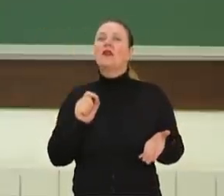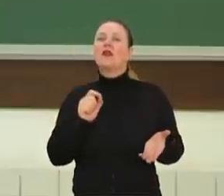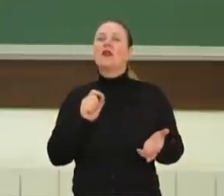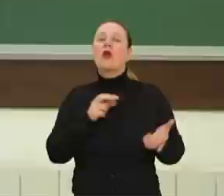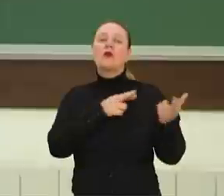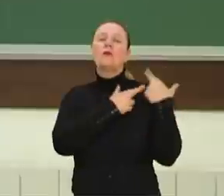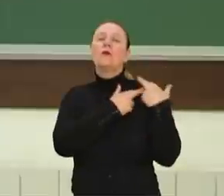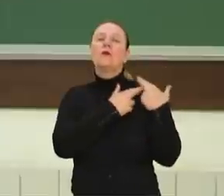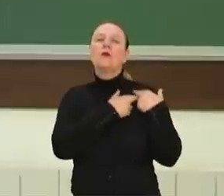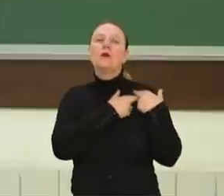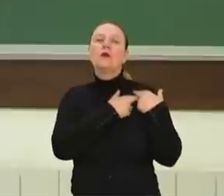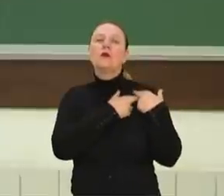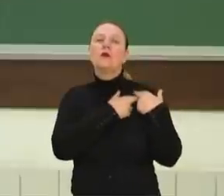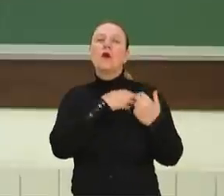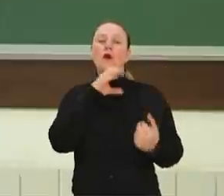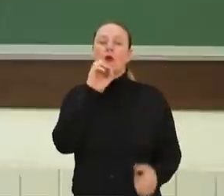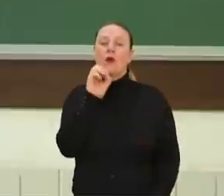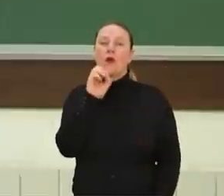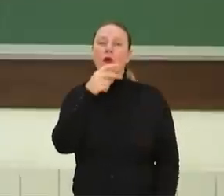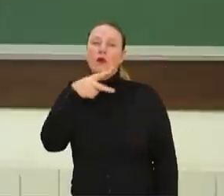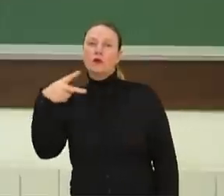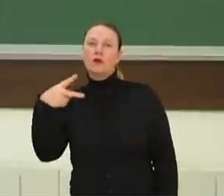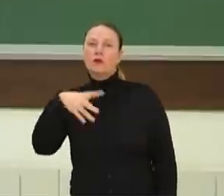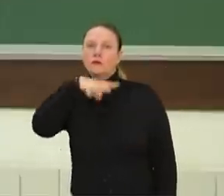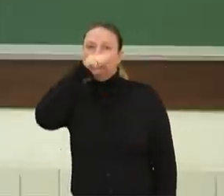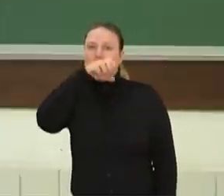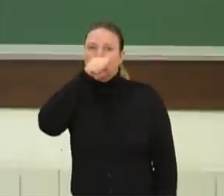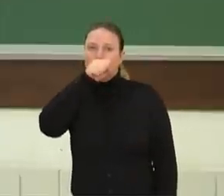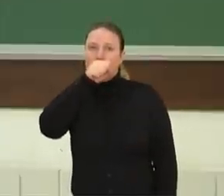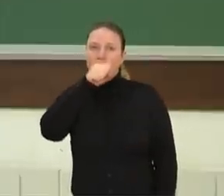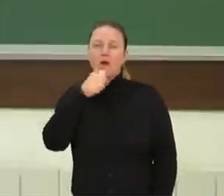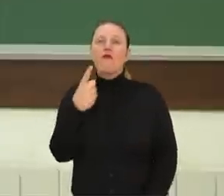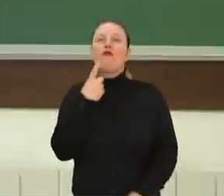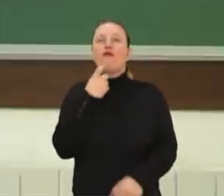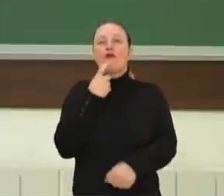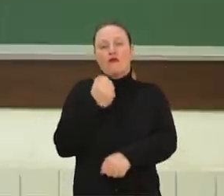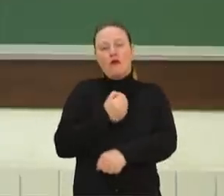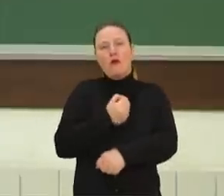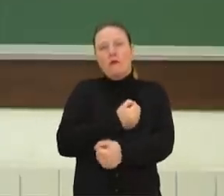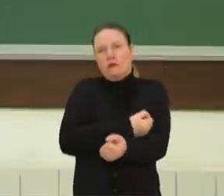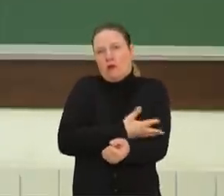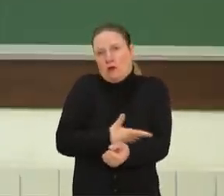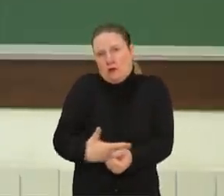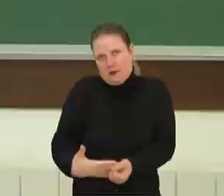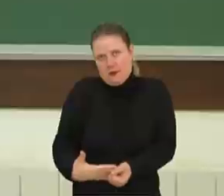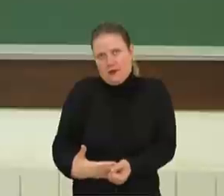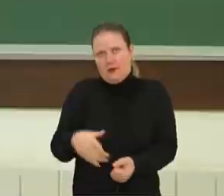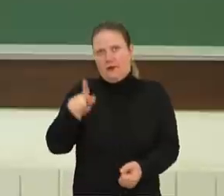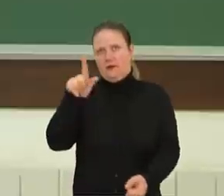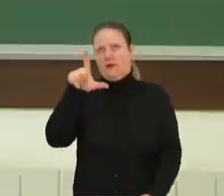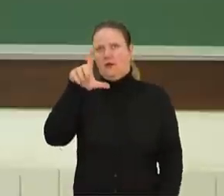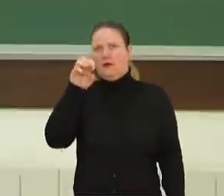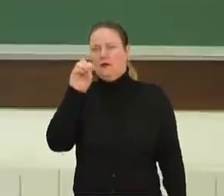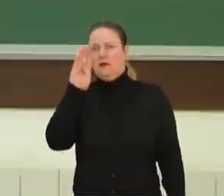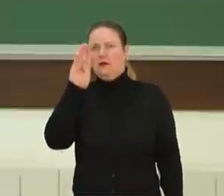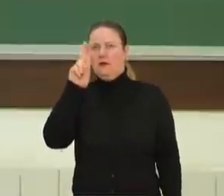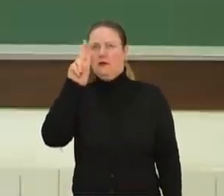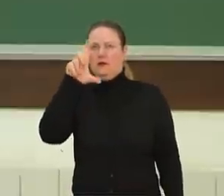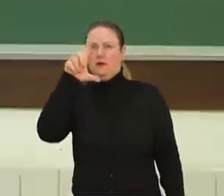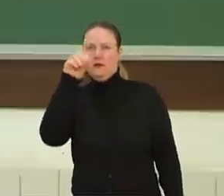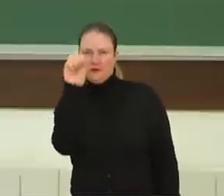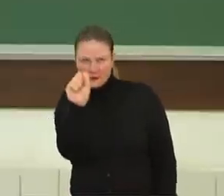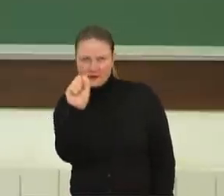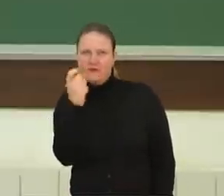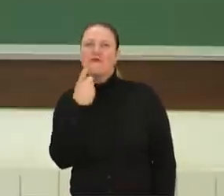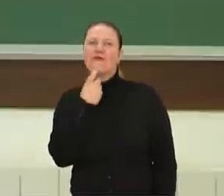transporte do O2, que é o oxigênio, são os glóbulos vermelhos. Então, a nossa resposta correta para este quiz era